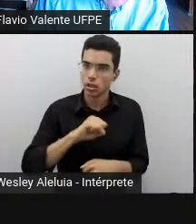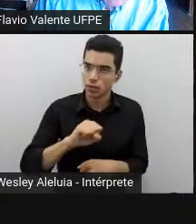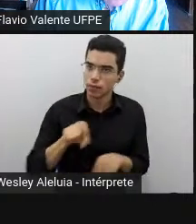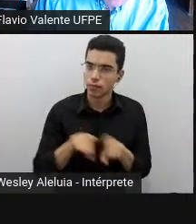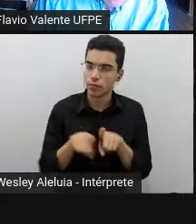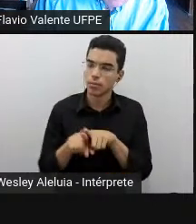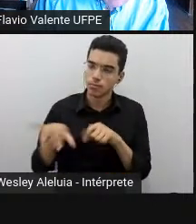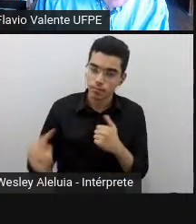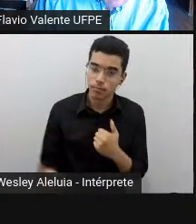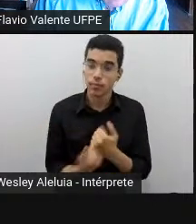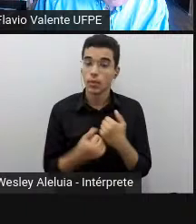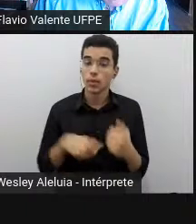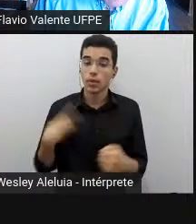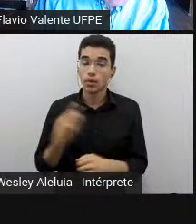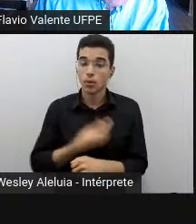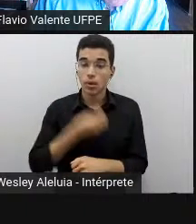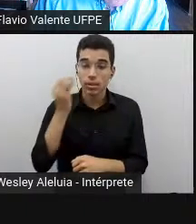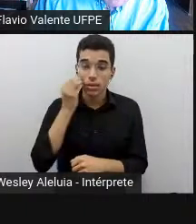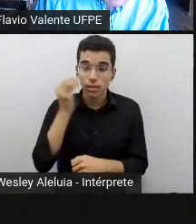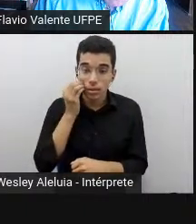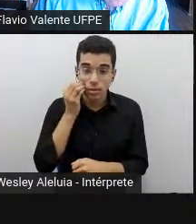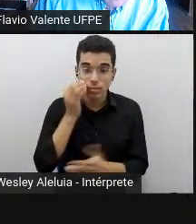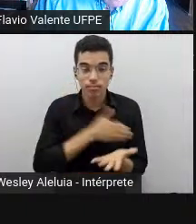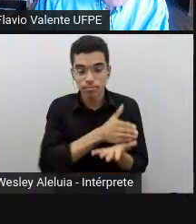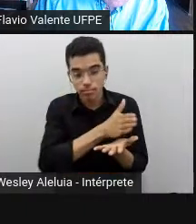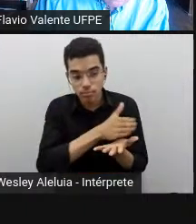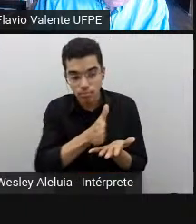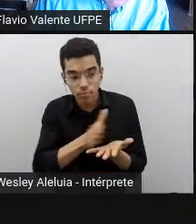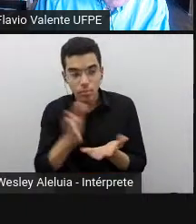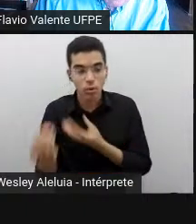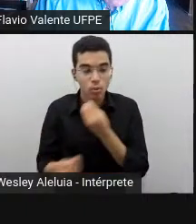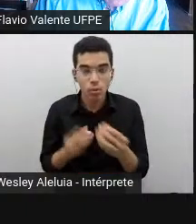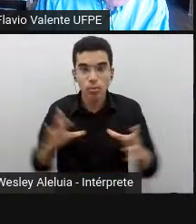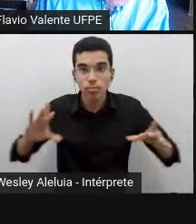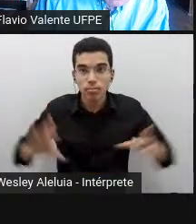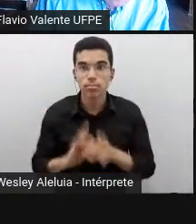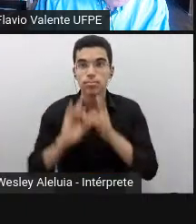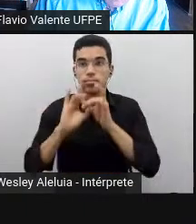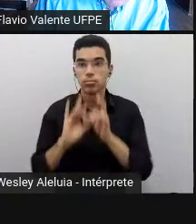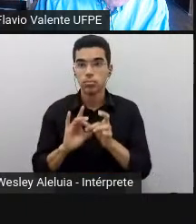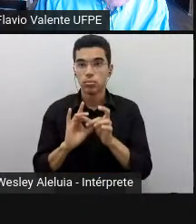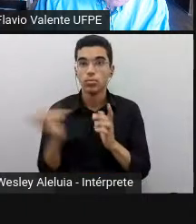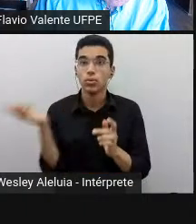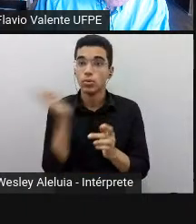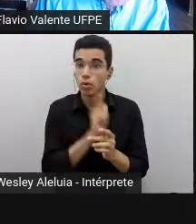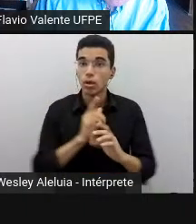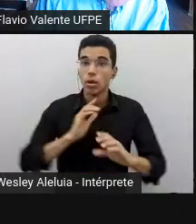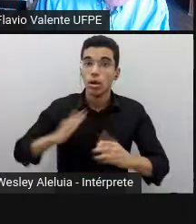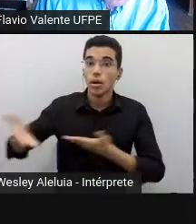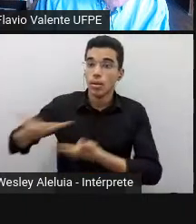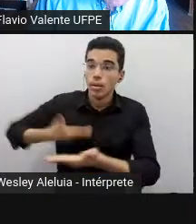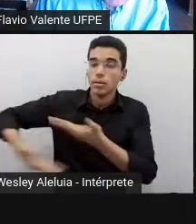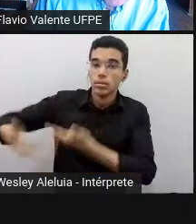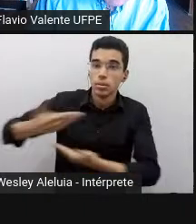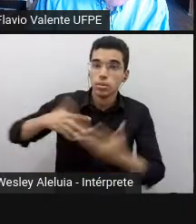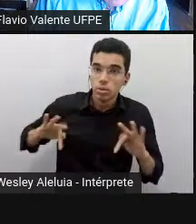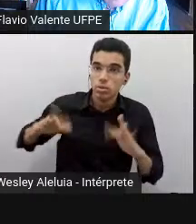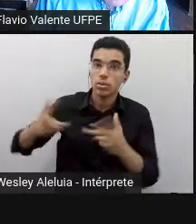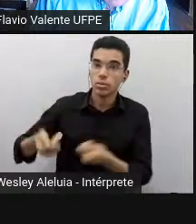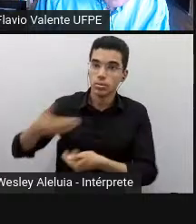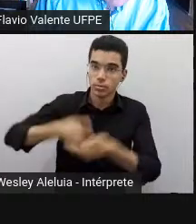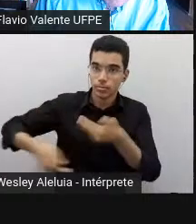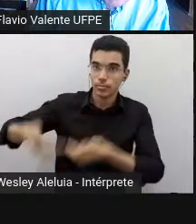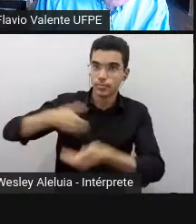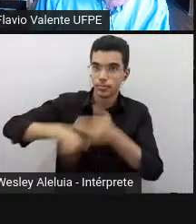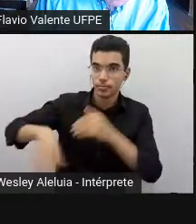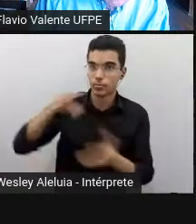encontrar um caminho para que haja uma conversa única, para que haja uma colaboração de todos os organismos